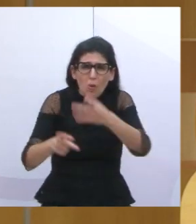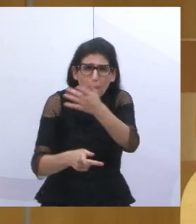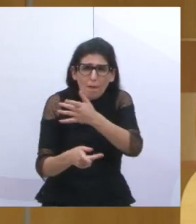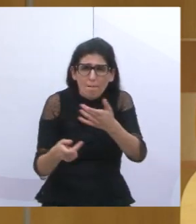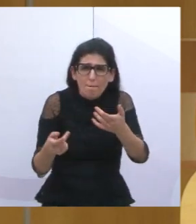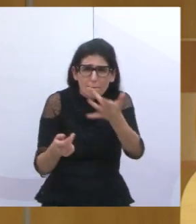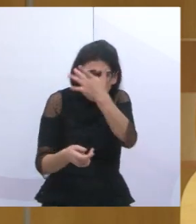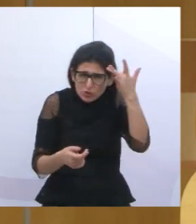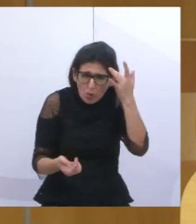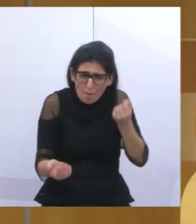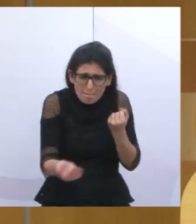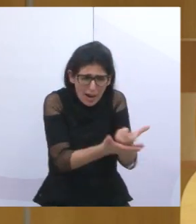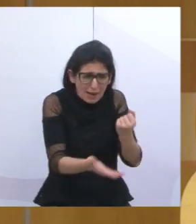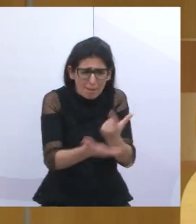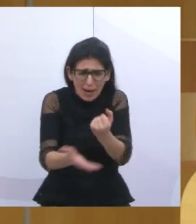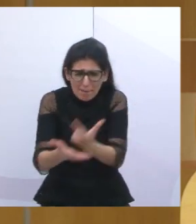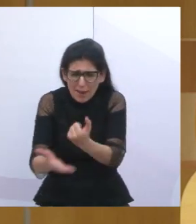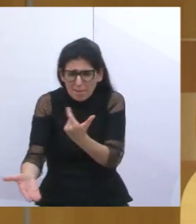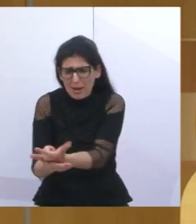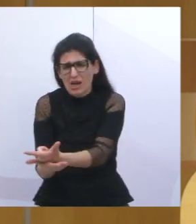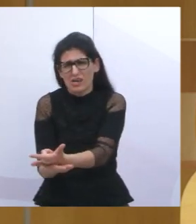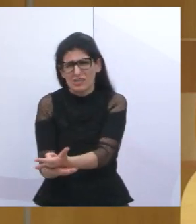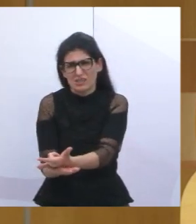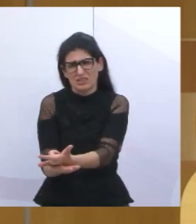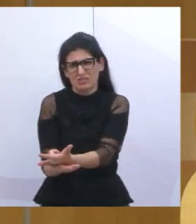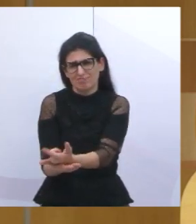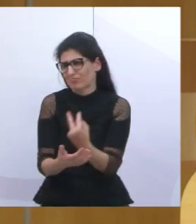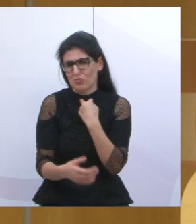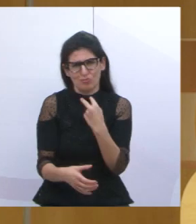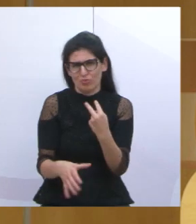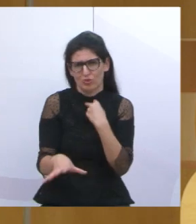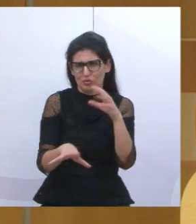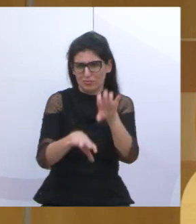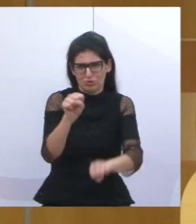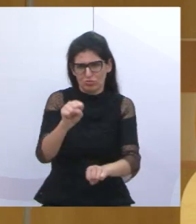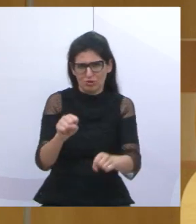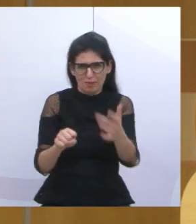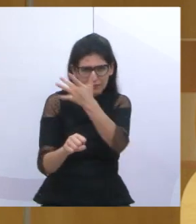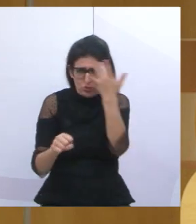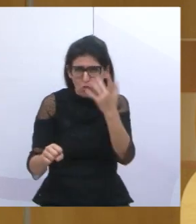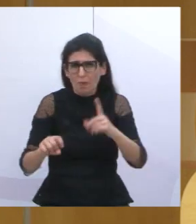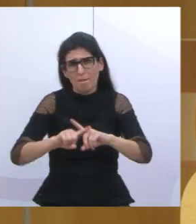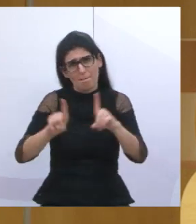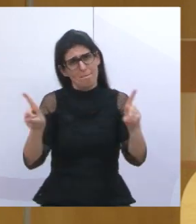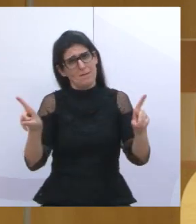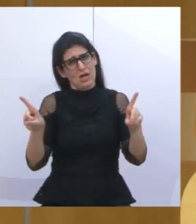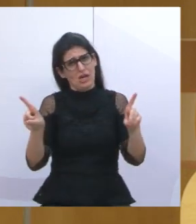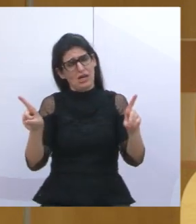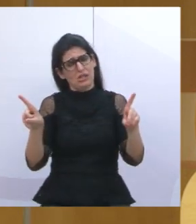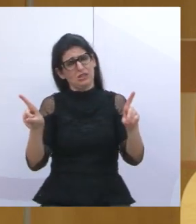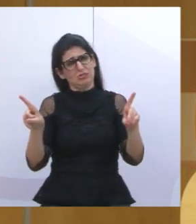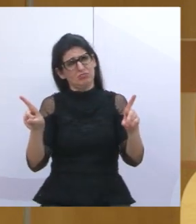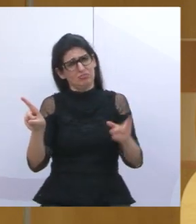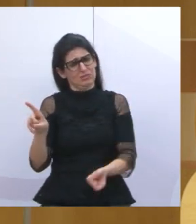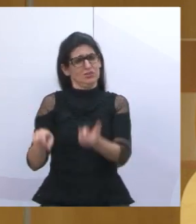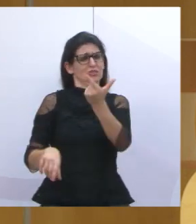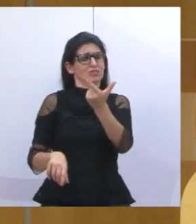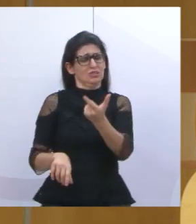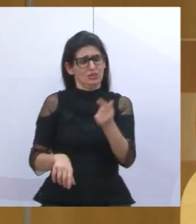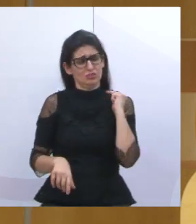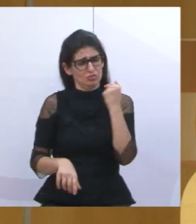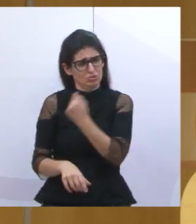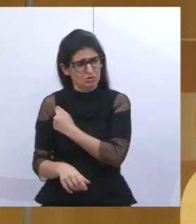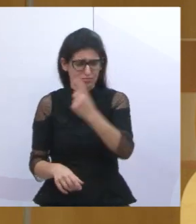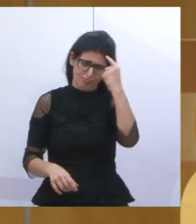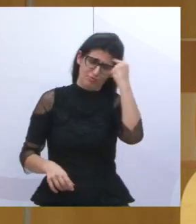Agora, tem coisas que entra um pouco meio em contradição, né? Ao mesmo tempo que a gente discute aqui e